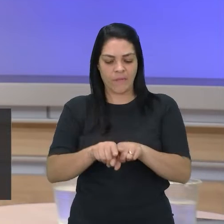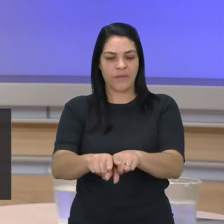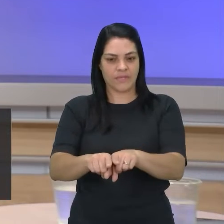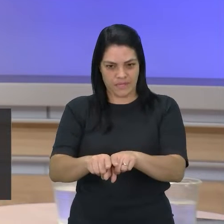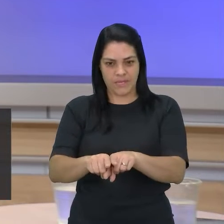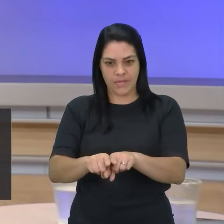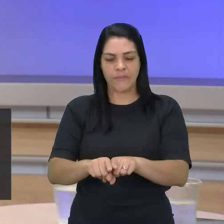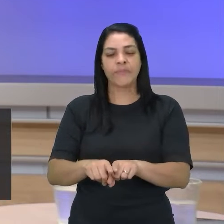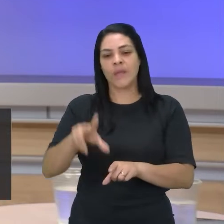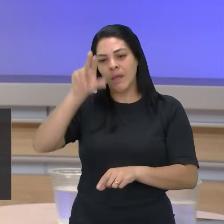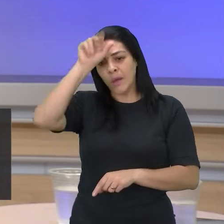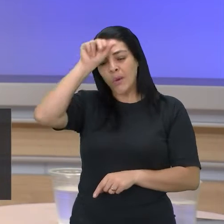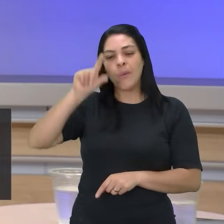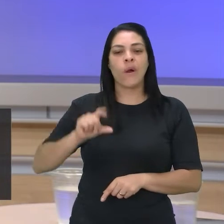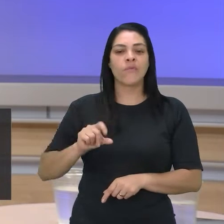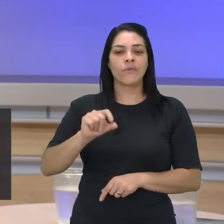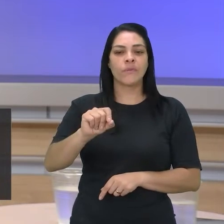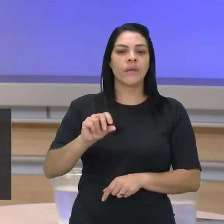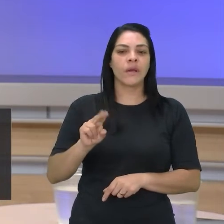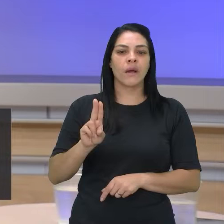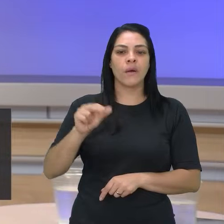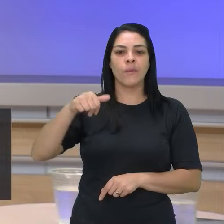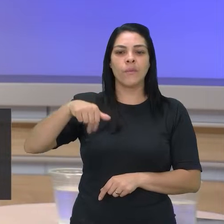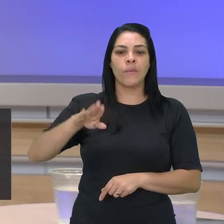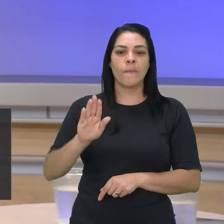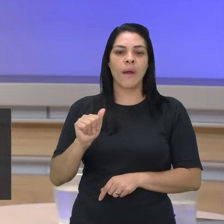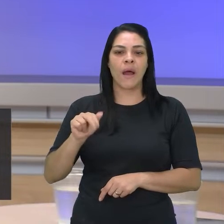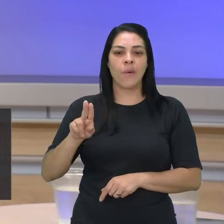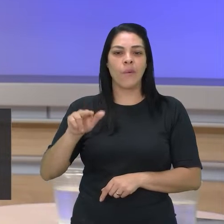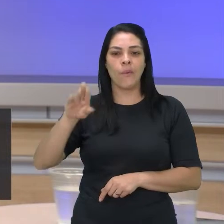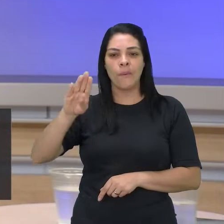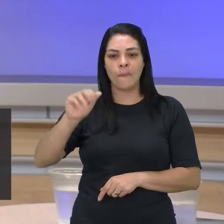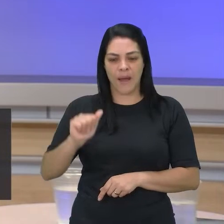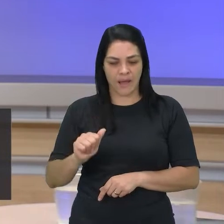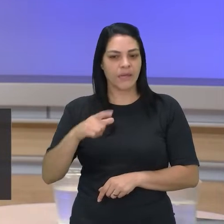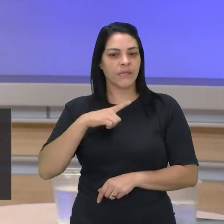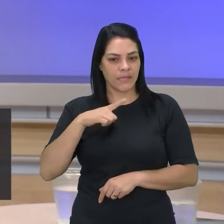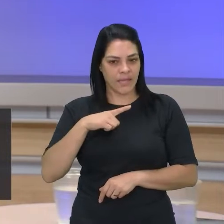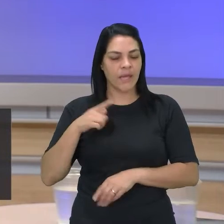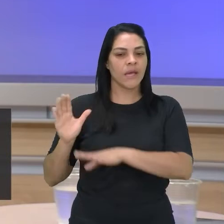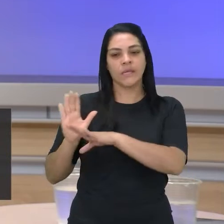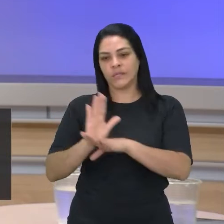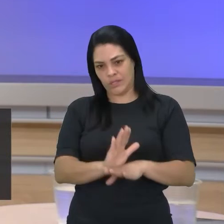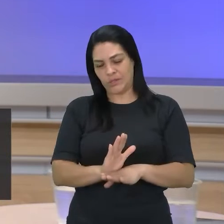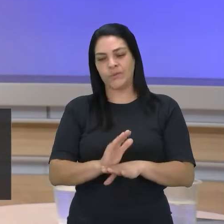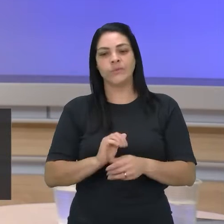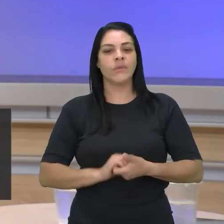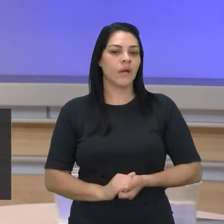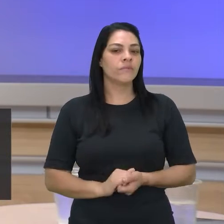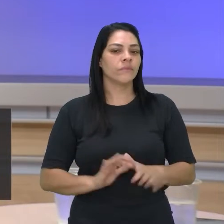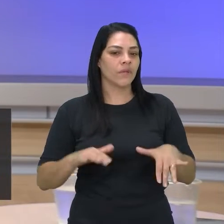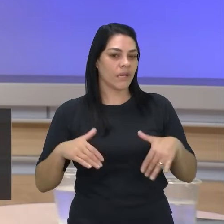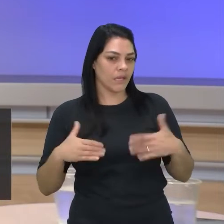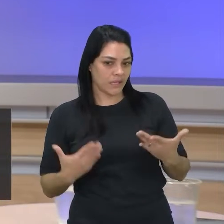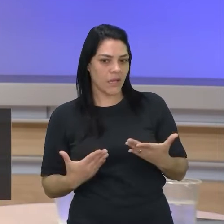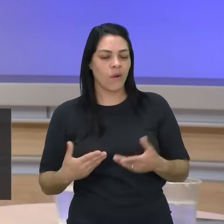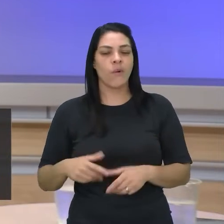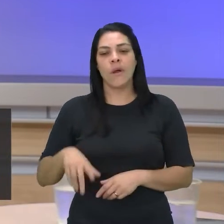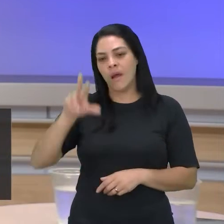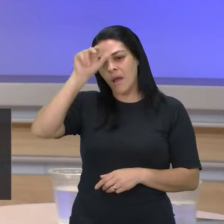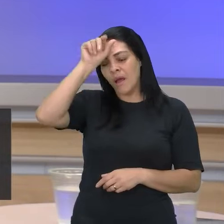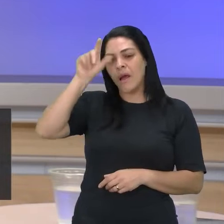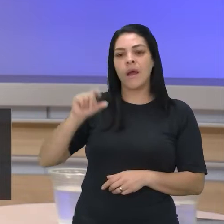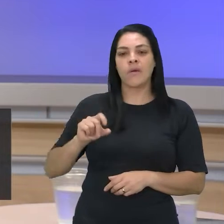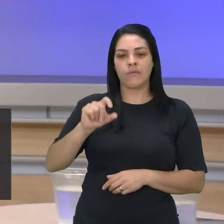né? Então, tem essa ideia também de cooperação indiretamente, né? Então, a formiga protege a embaúba